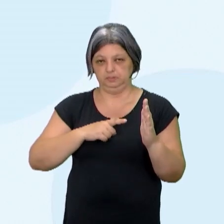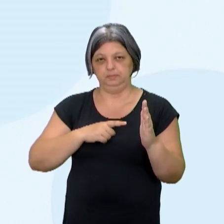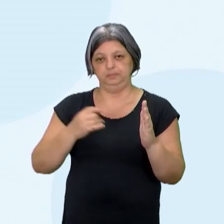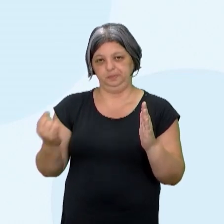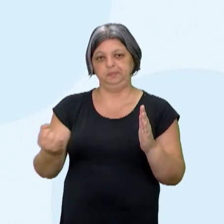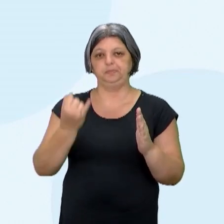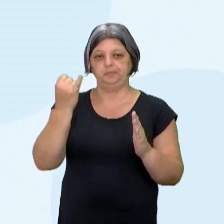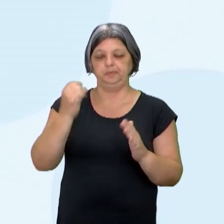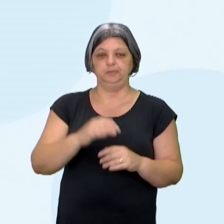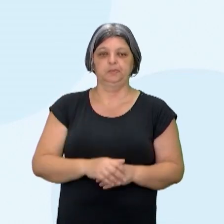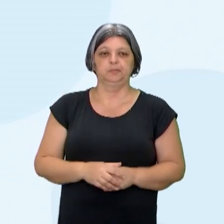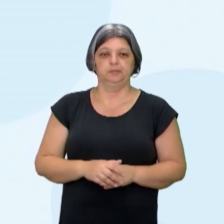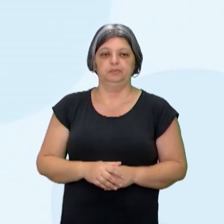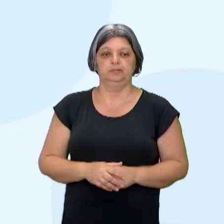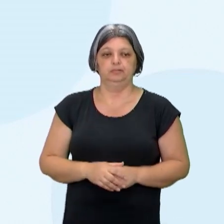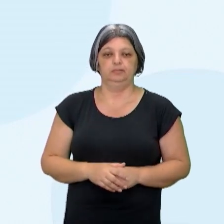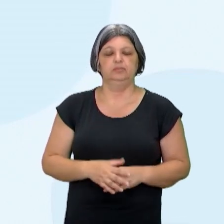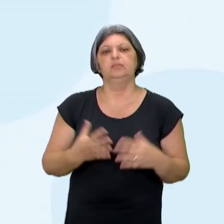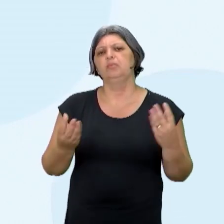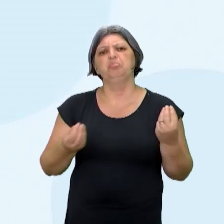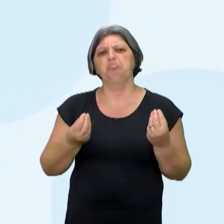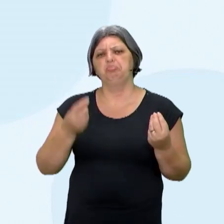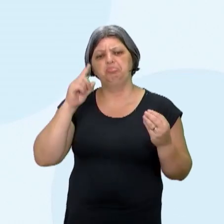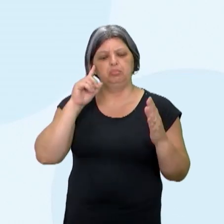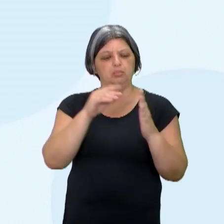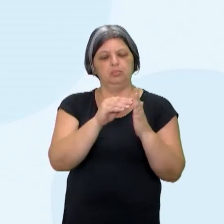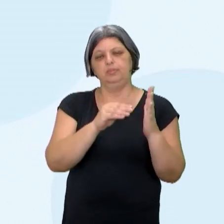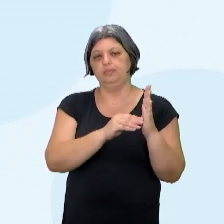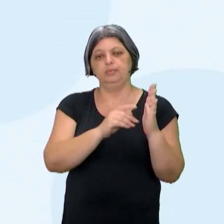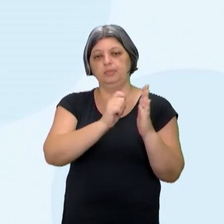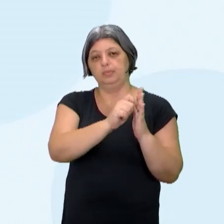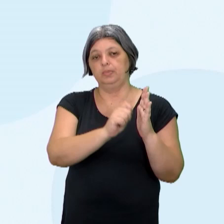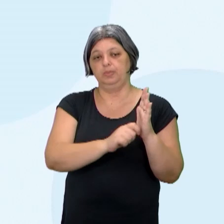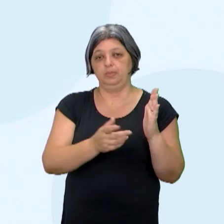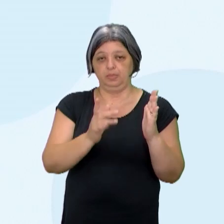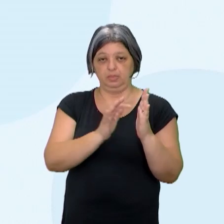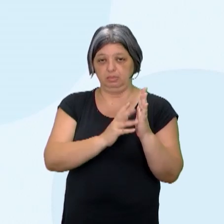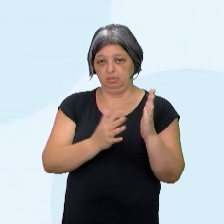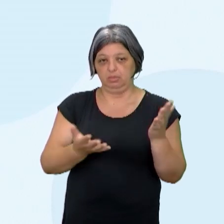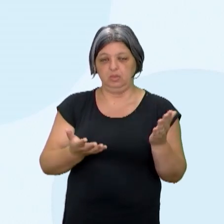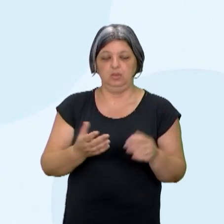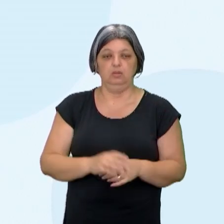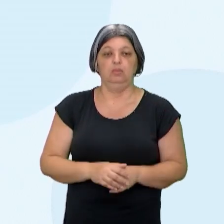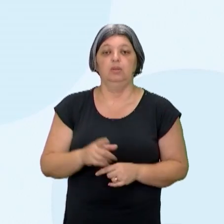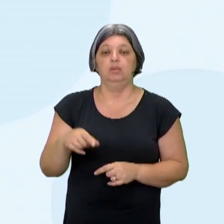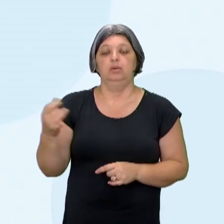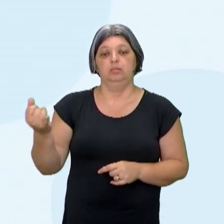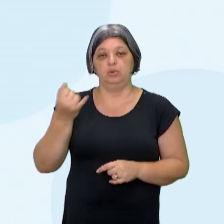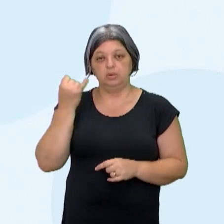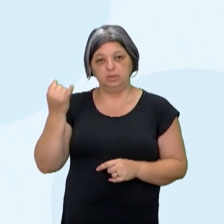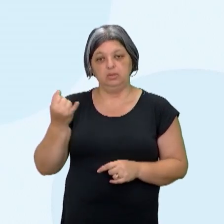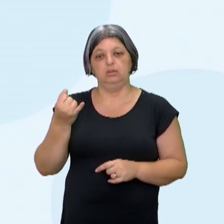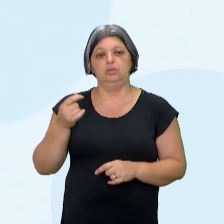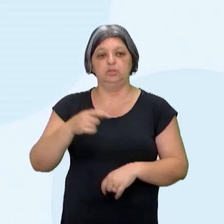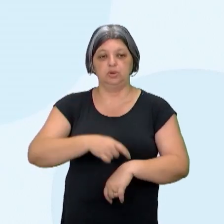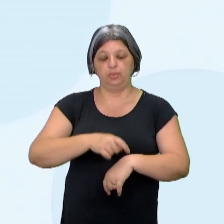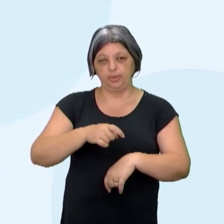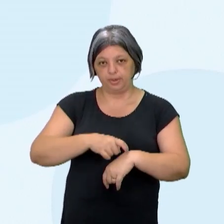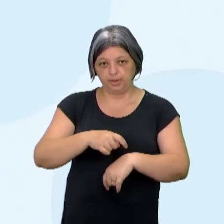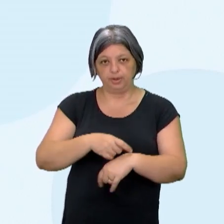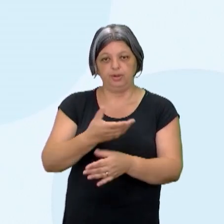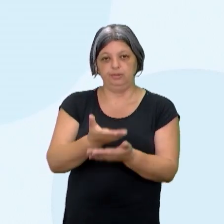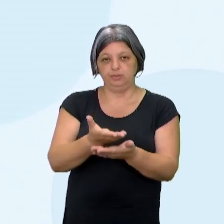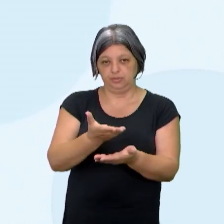agenda também. Ah, mas o que eu vou colocar nessa agenda? No caso dos professores, por exemplo, é muito importante a gente colocar a grade horária, né?